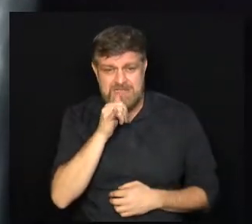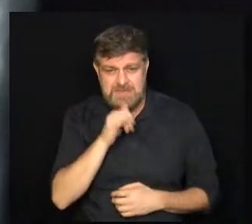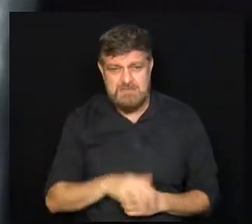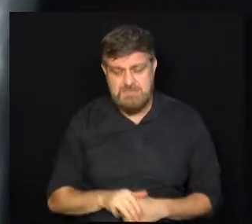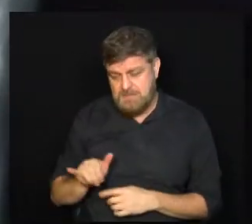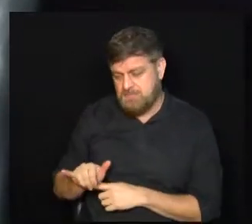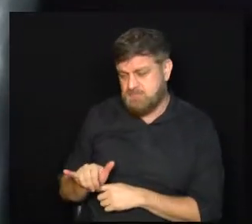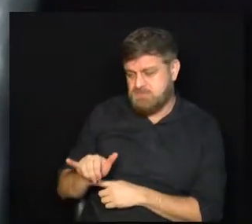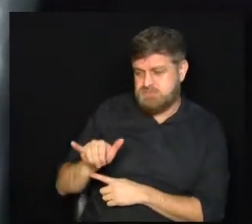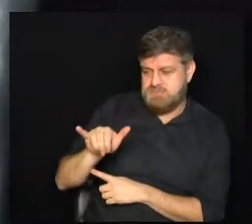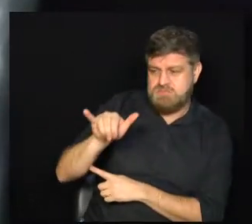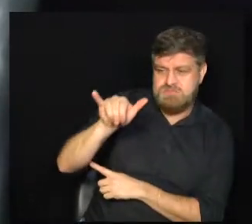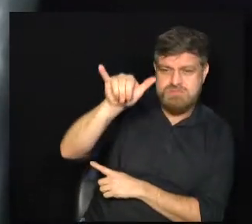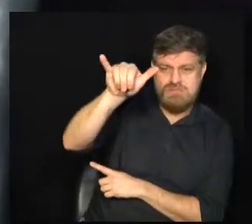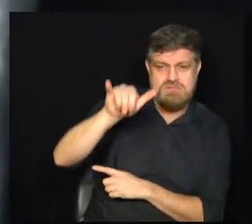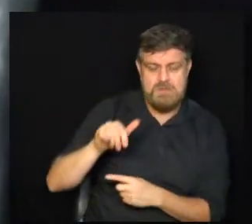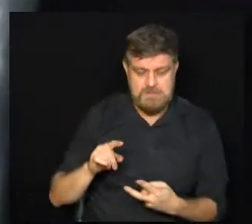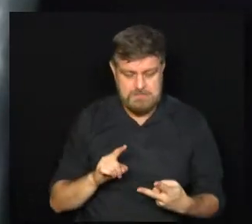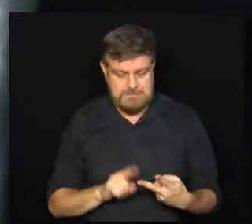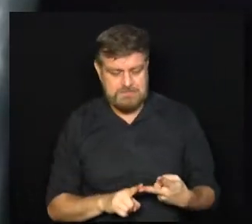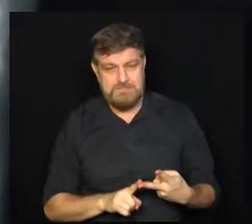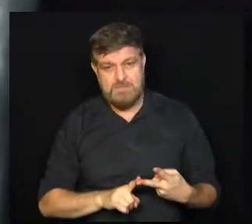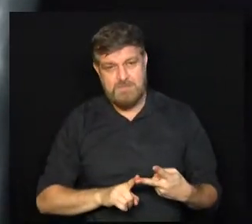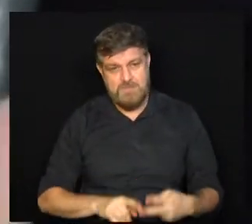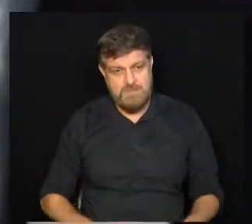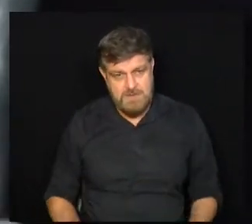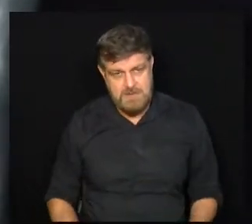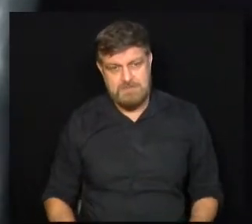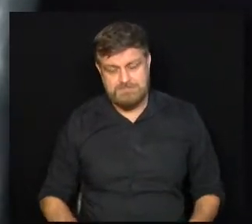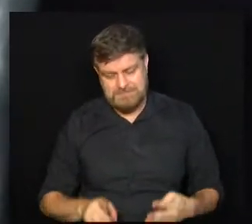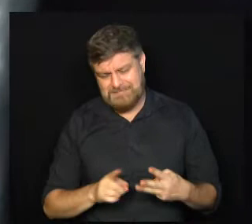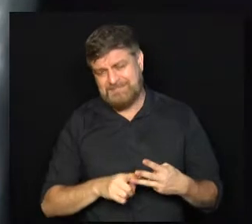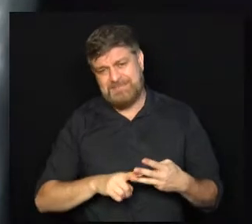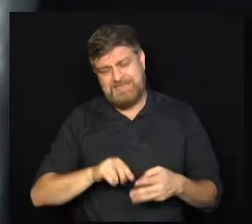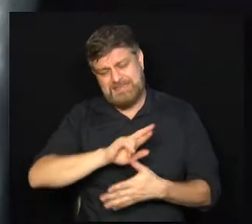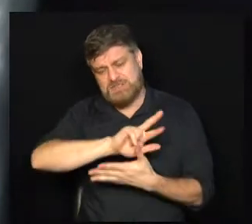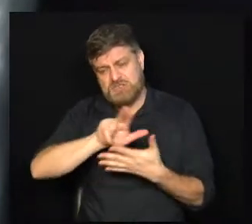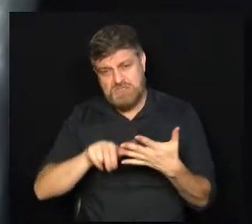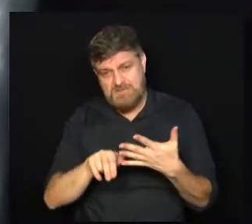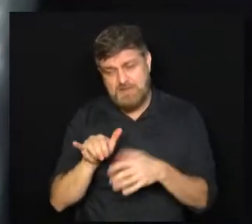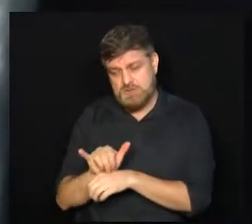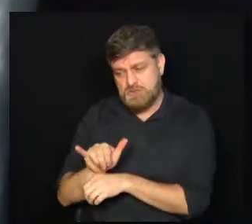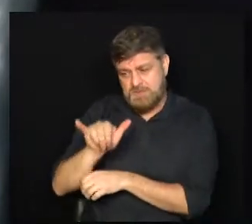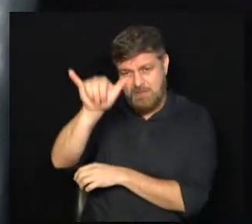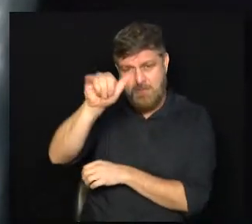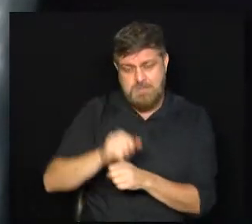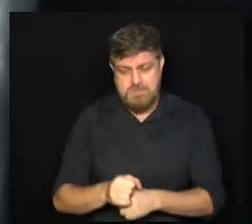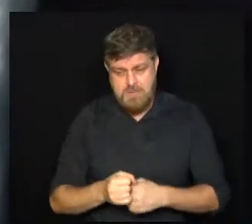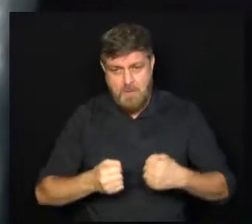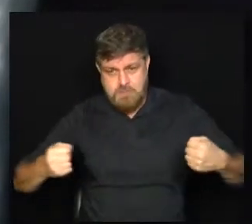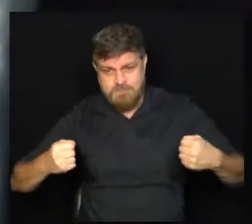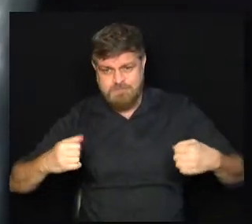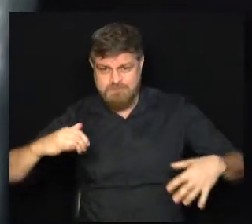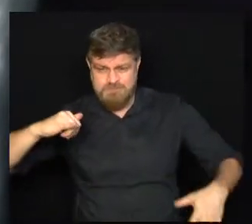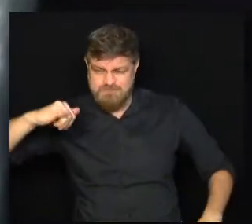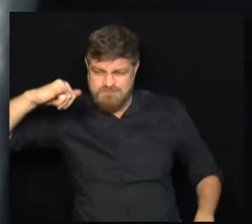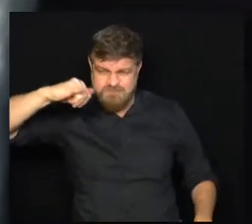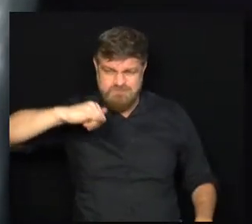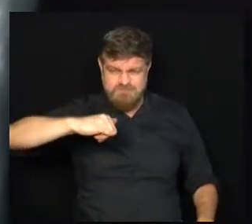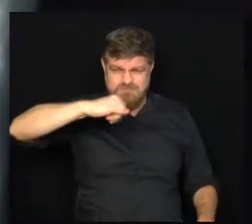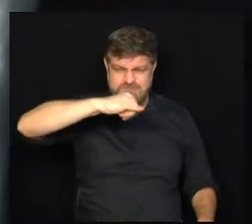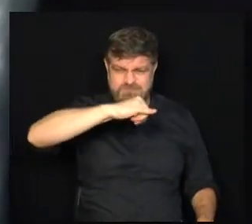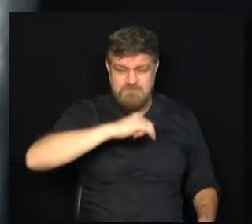320, vocês vão voar de Embraer 195, vocês vão voar de Boeing 737, em vez de